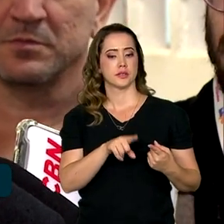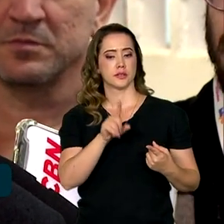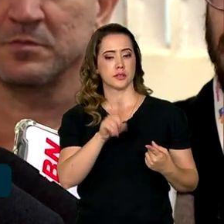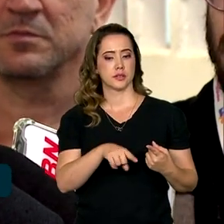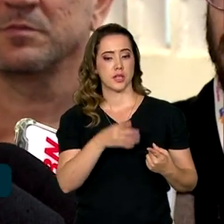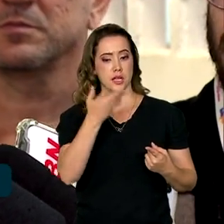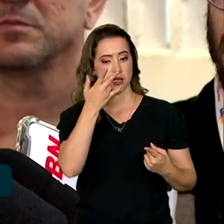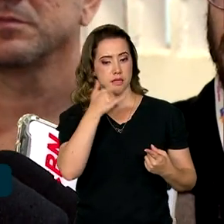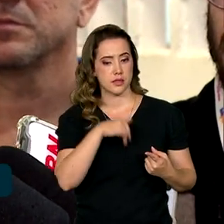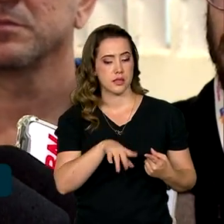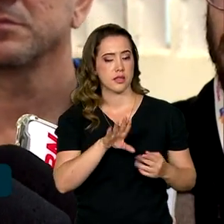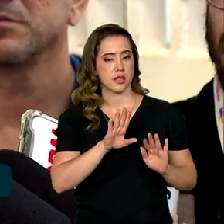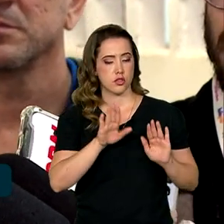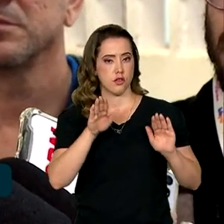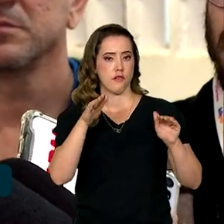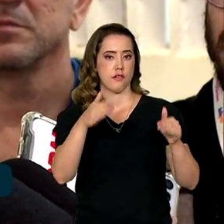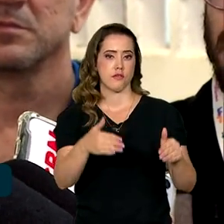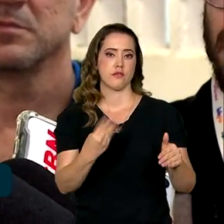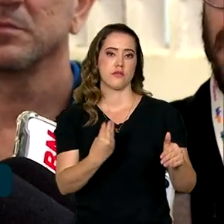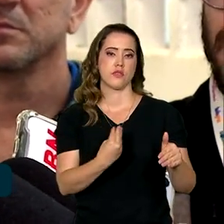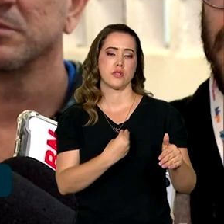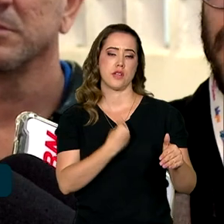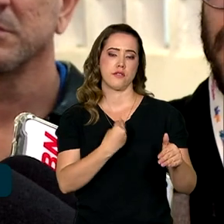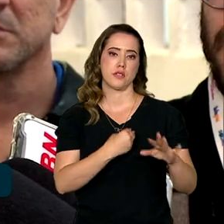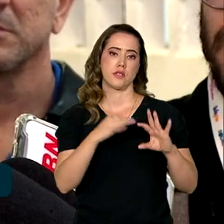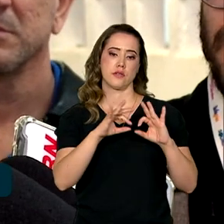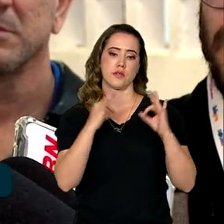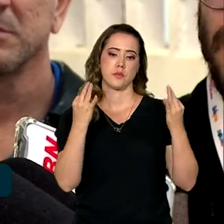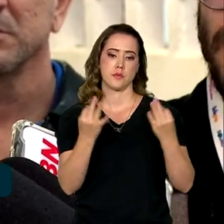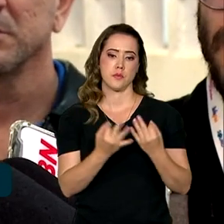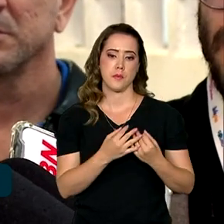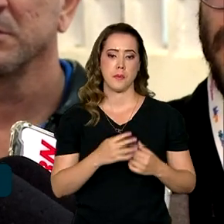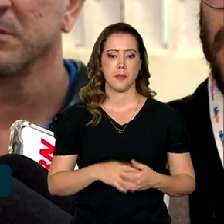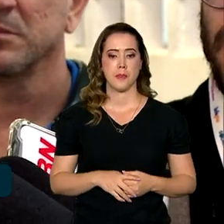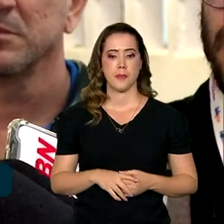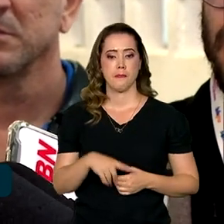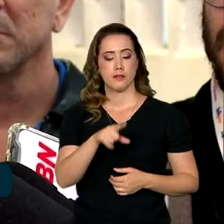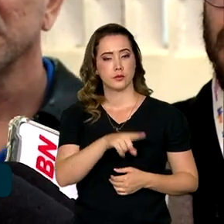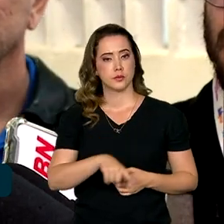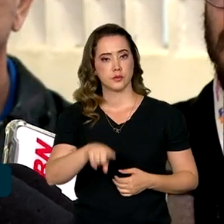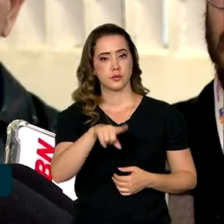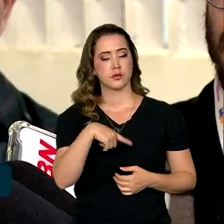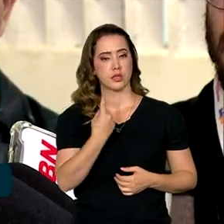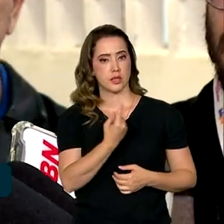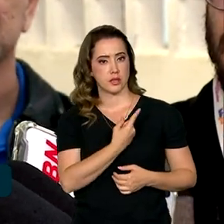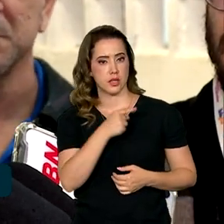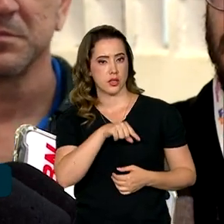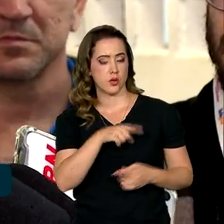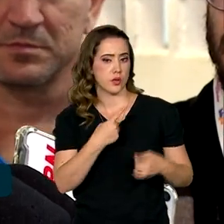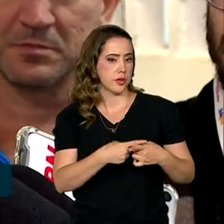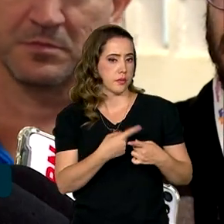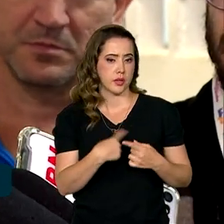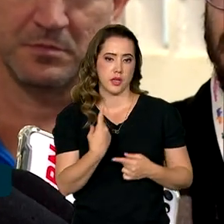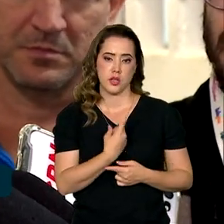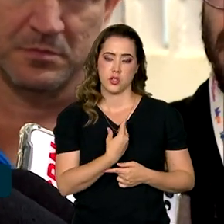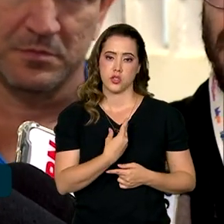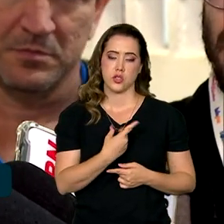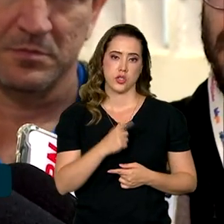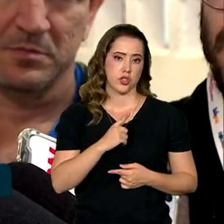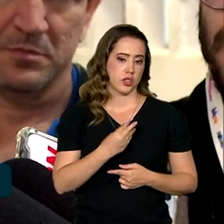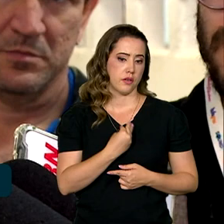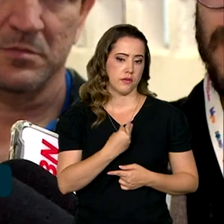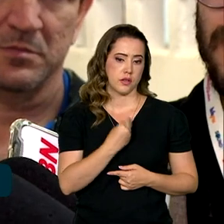são, ao fim e ao cabo, o centro da vida familiar. Elas acabam sendo a nossa razão de existir